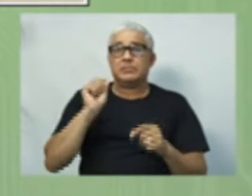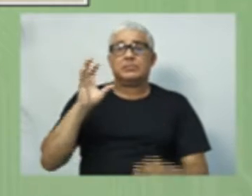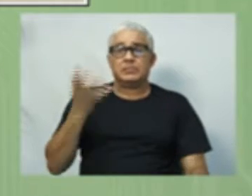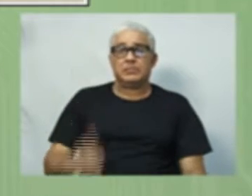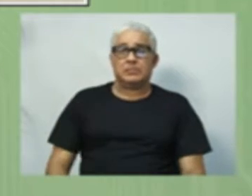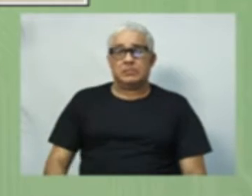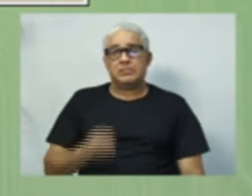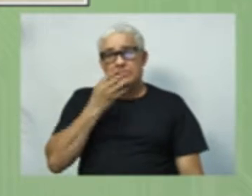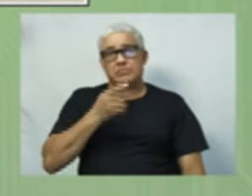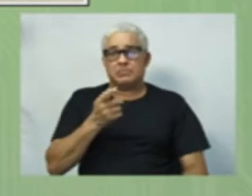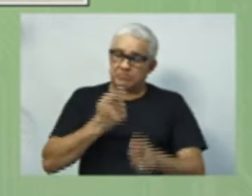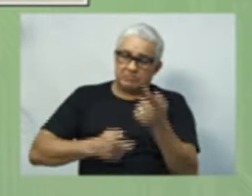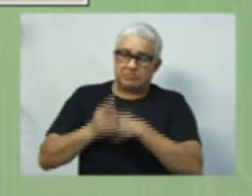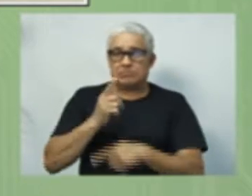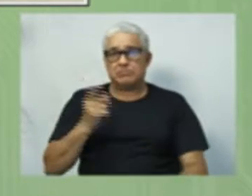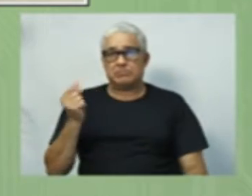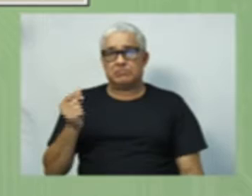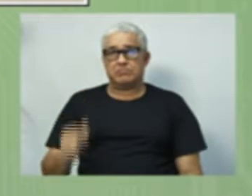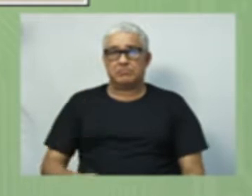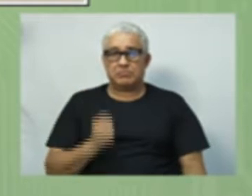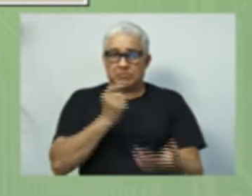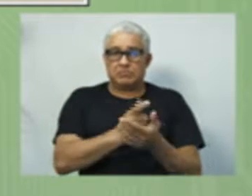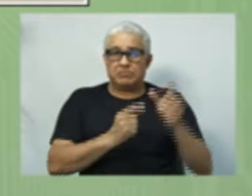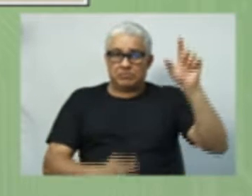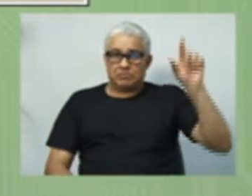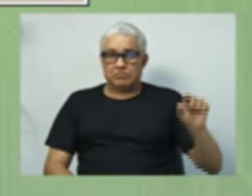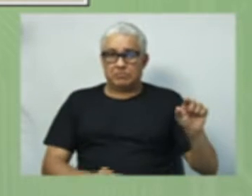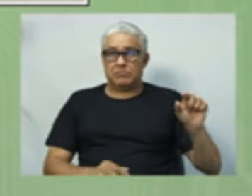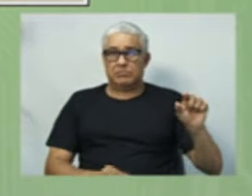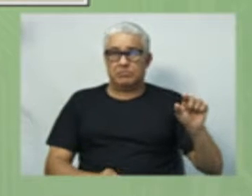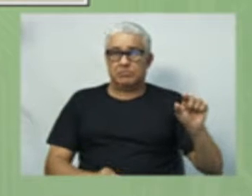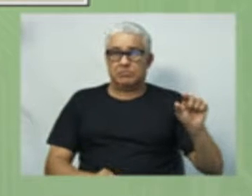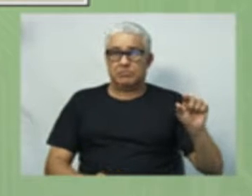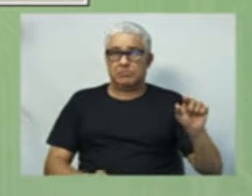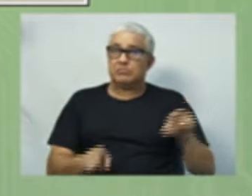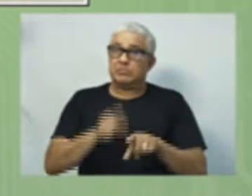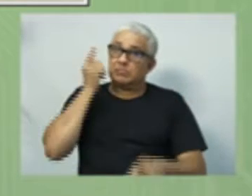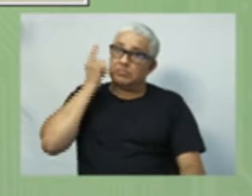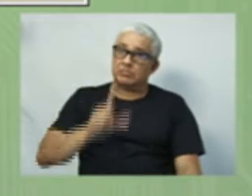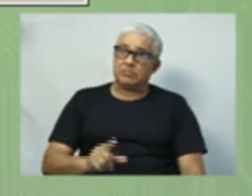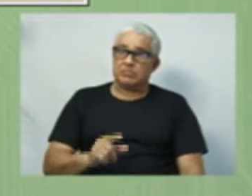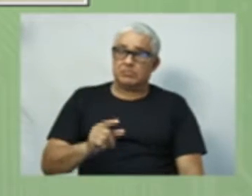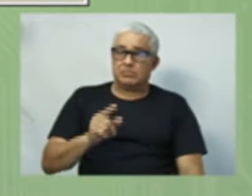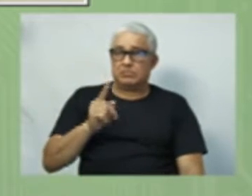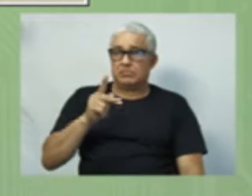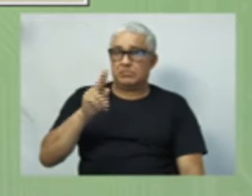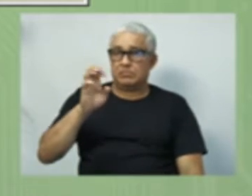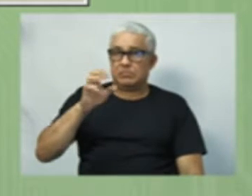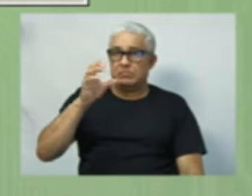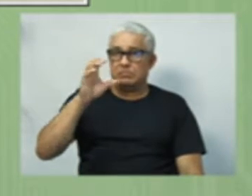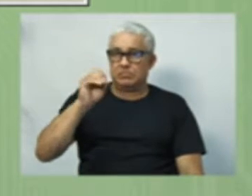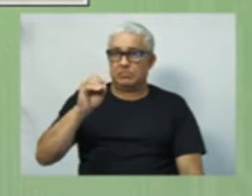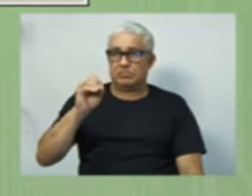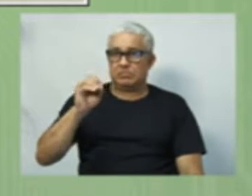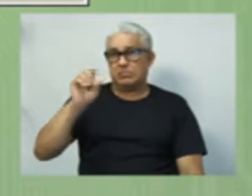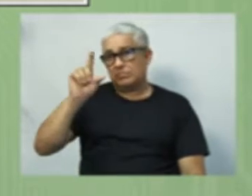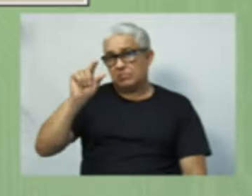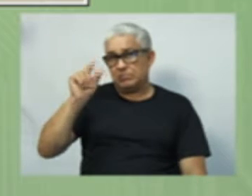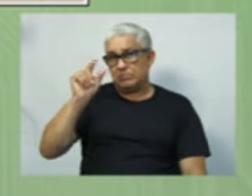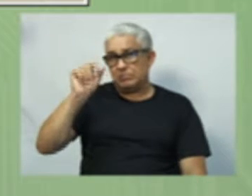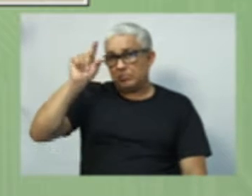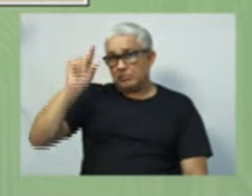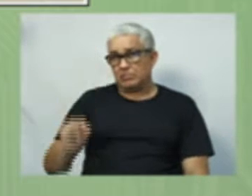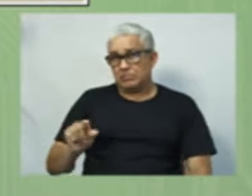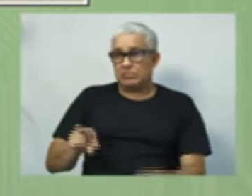gestão tributária, paga menos tributos, né? E consegue botar um preço menor e arrecadar